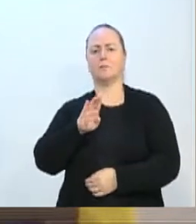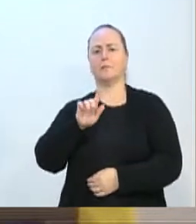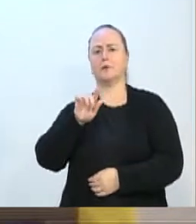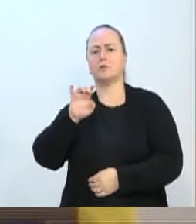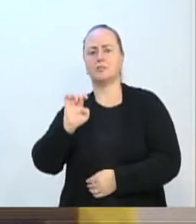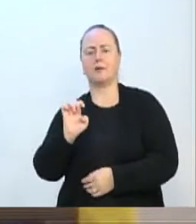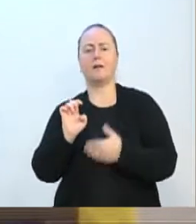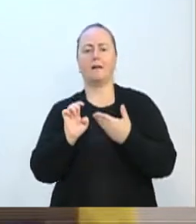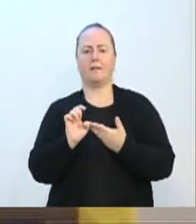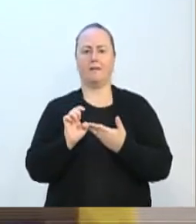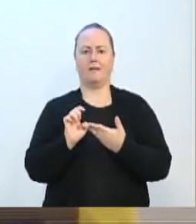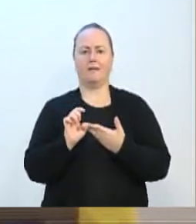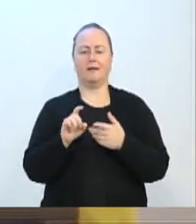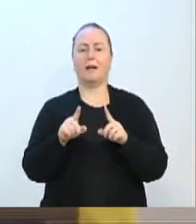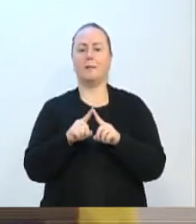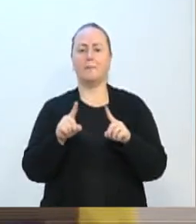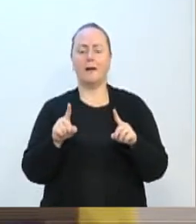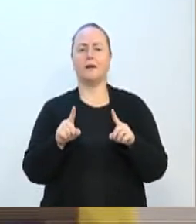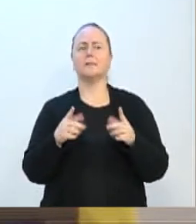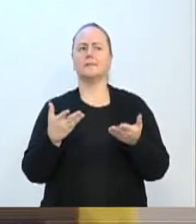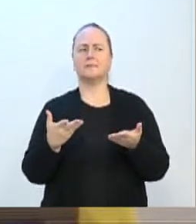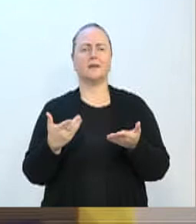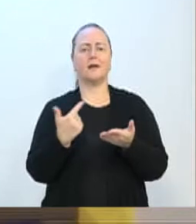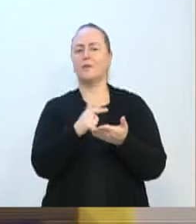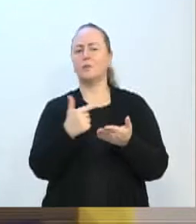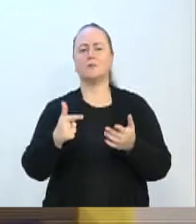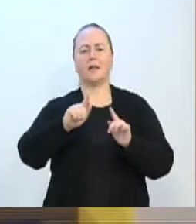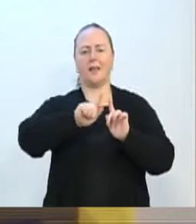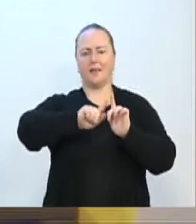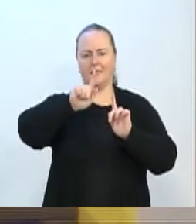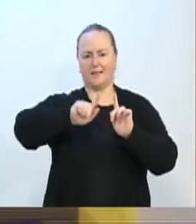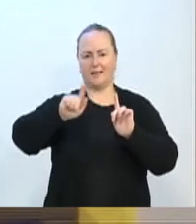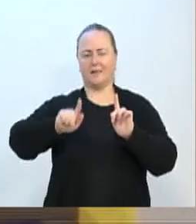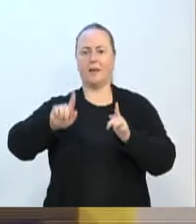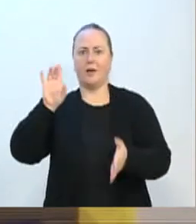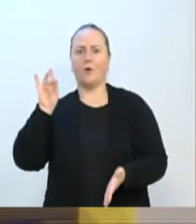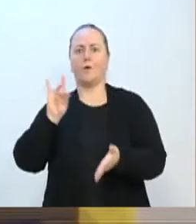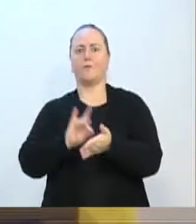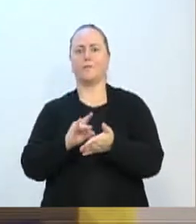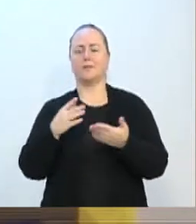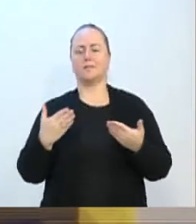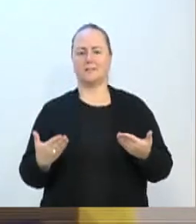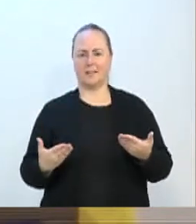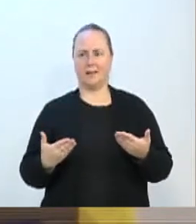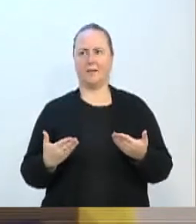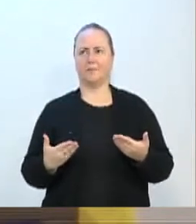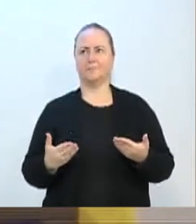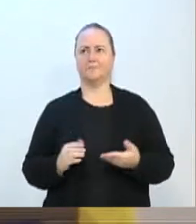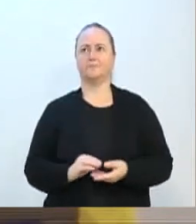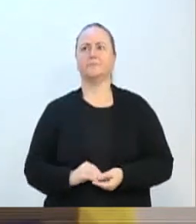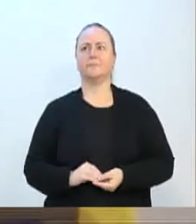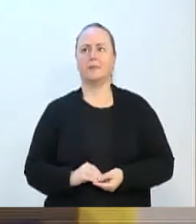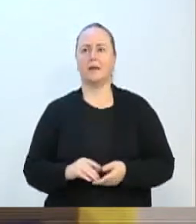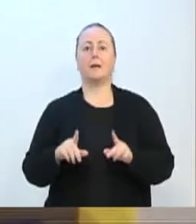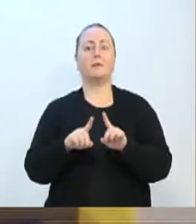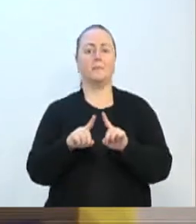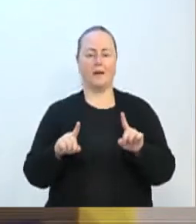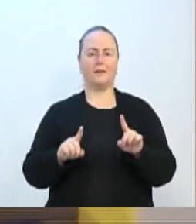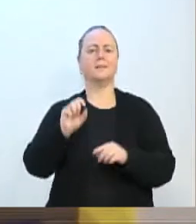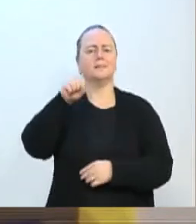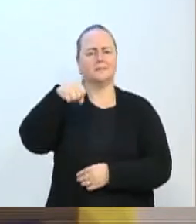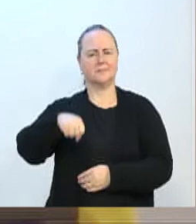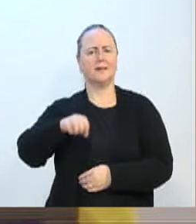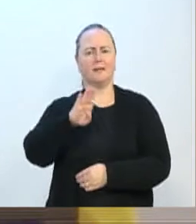não existe uma estatística oficial. Porém, felizmente, Blumenau é uma cidade ainda, por se considerar provinciana, pequena, então eu utilizei